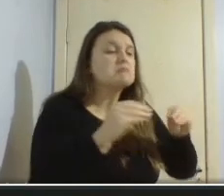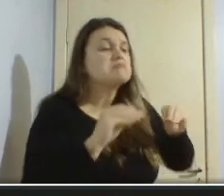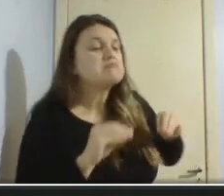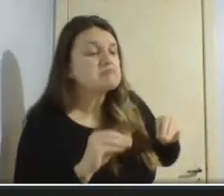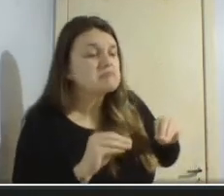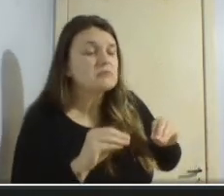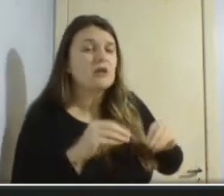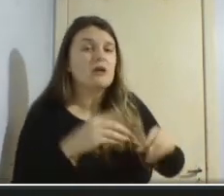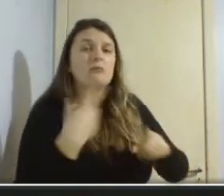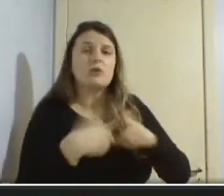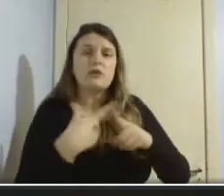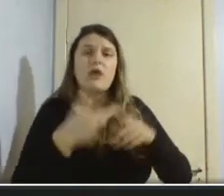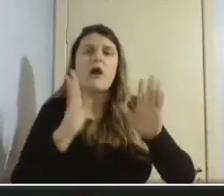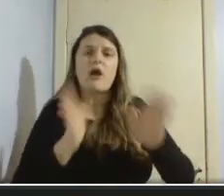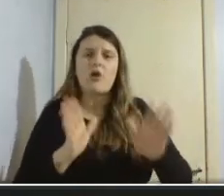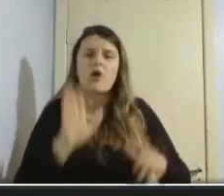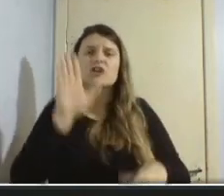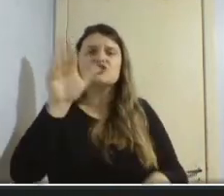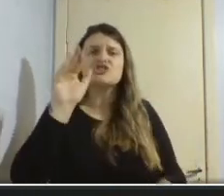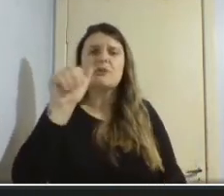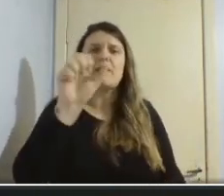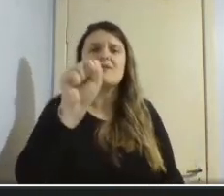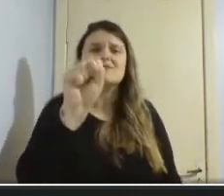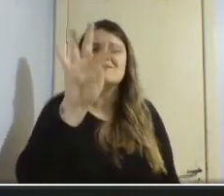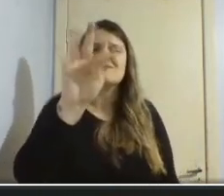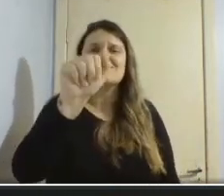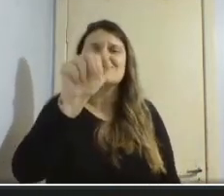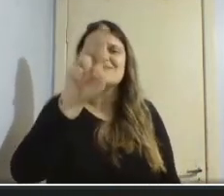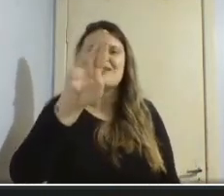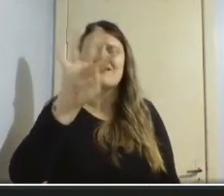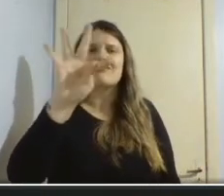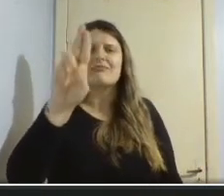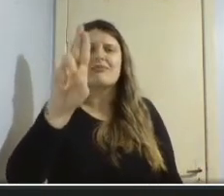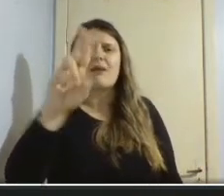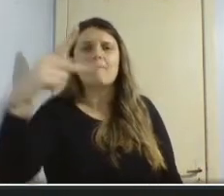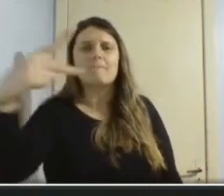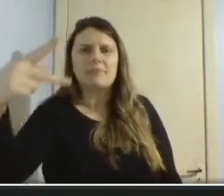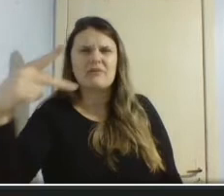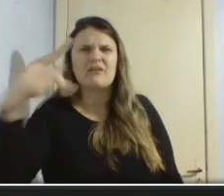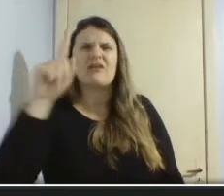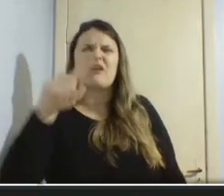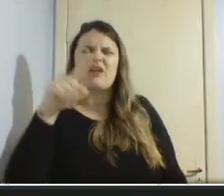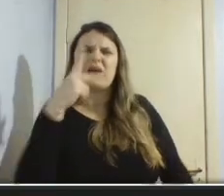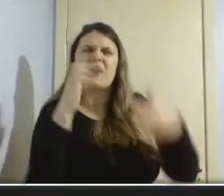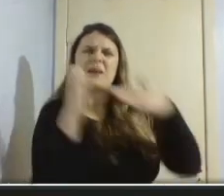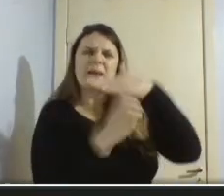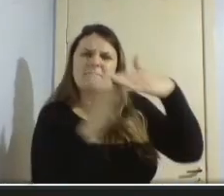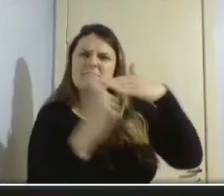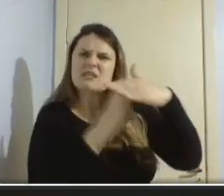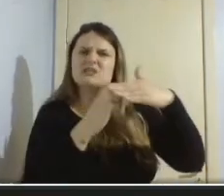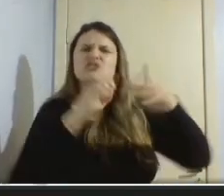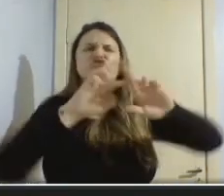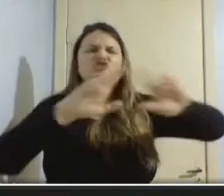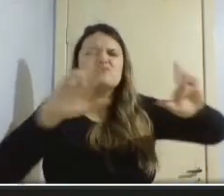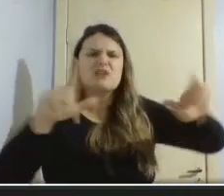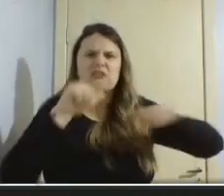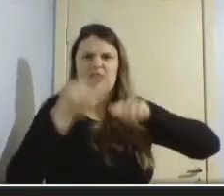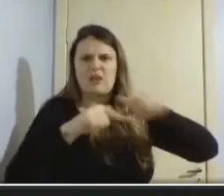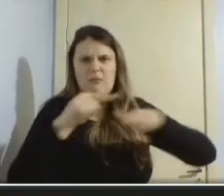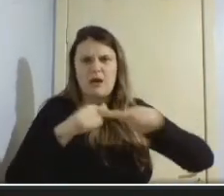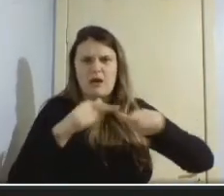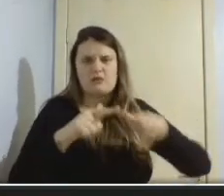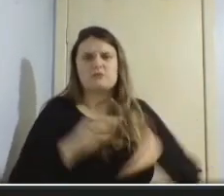startups, empresas mais tecnológicas, empresas que têm uma agilidade maior no seu contexto de desenvolvimento. Um outro